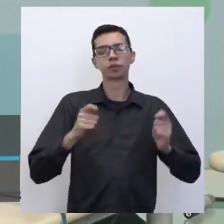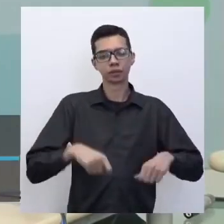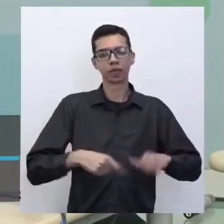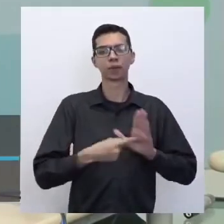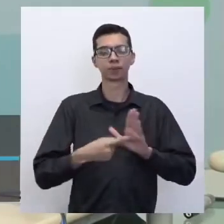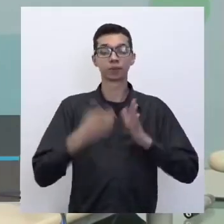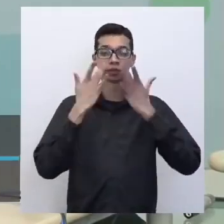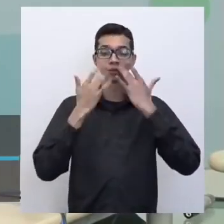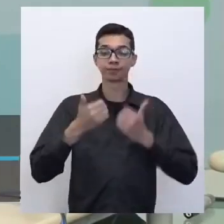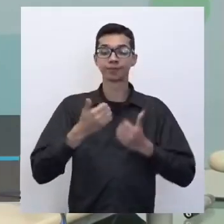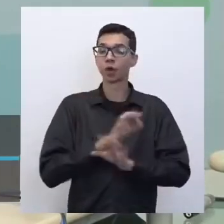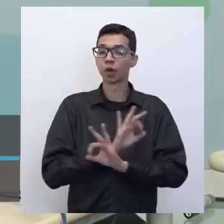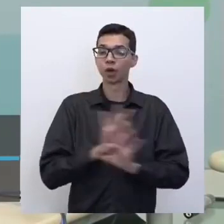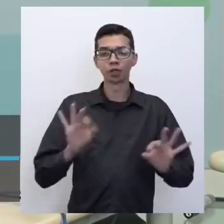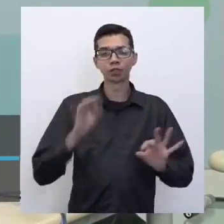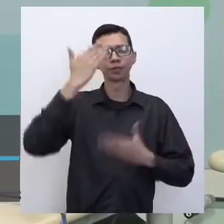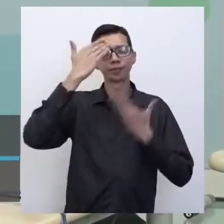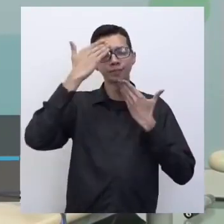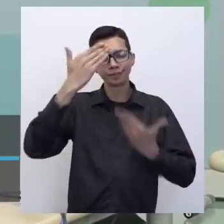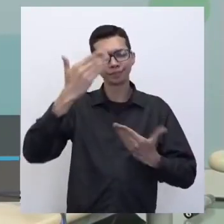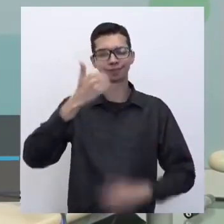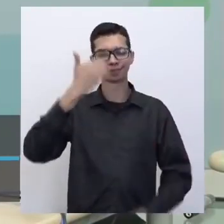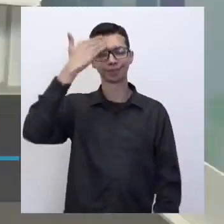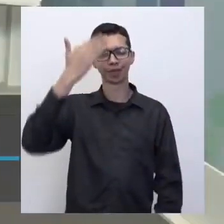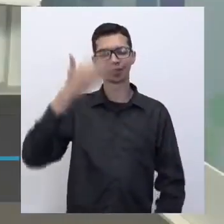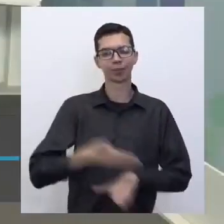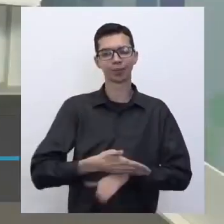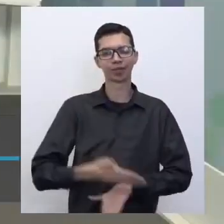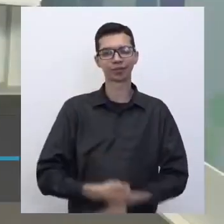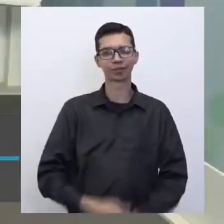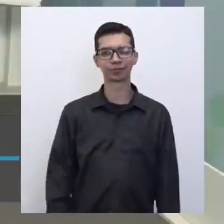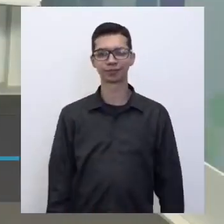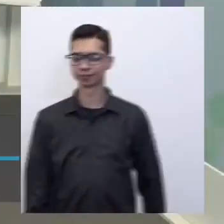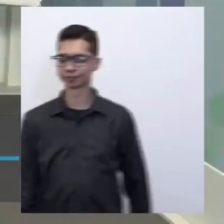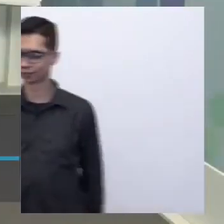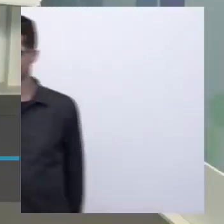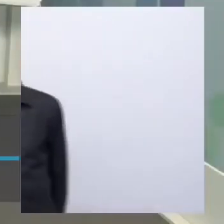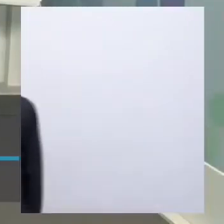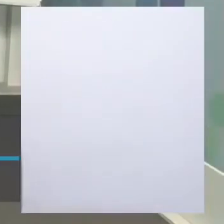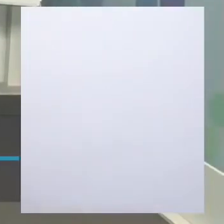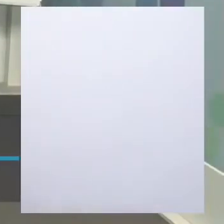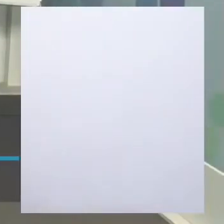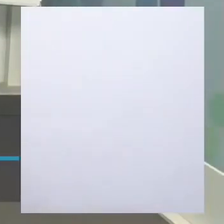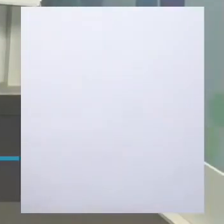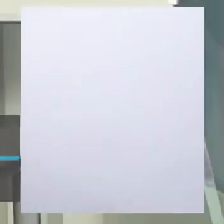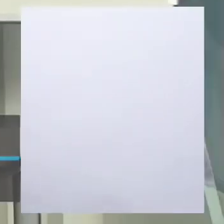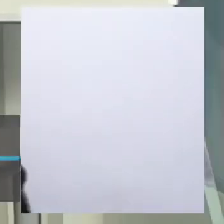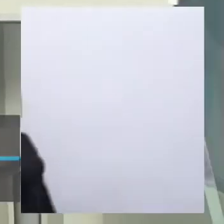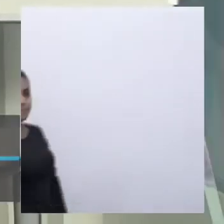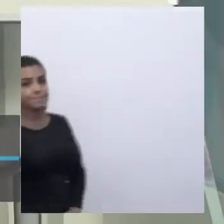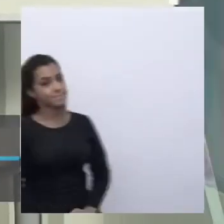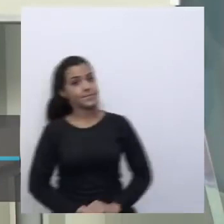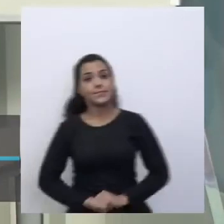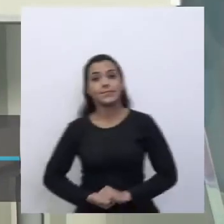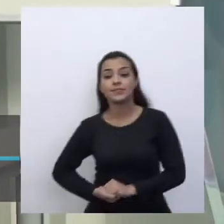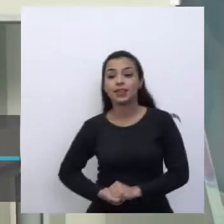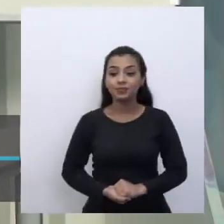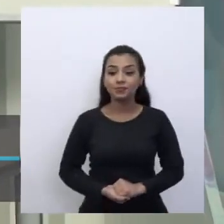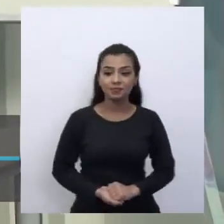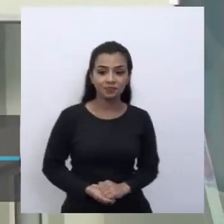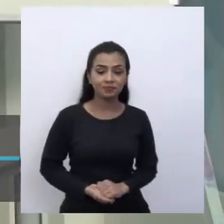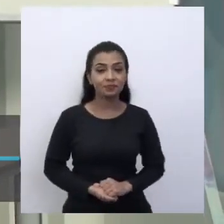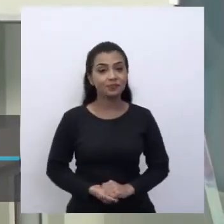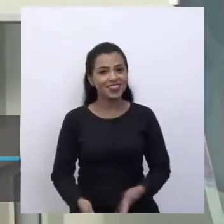Muito obrigada pela participação. É isso aí, professora Fernanda. Bacana, turma. Só quero deixar um grande beijo para o aluno Vitor Graner, que deixou aqui